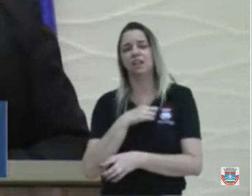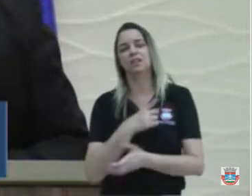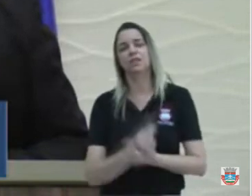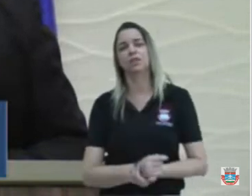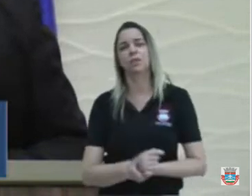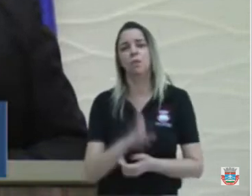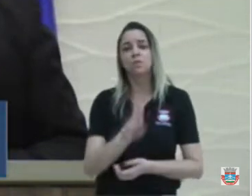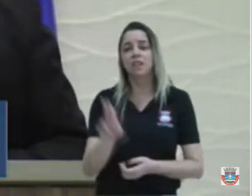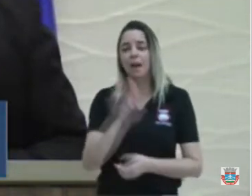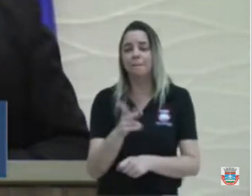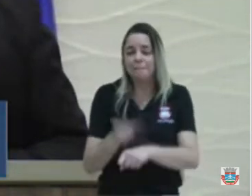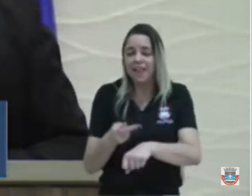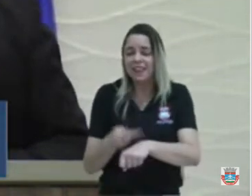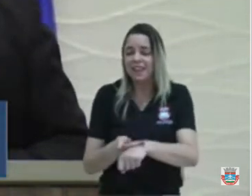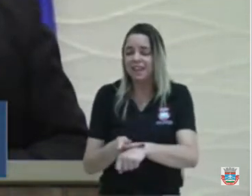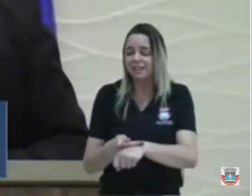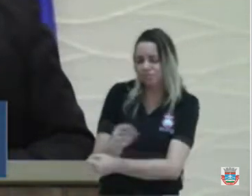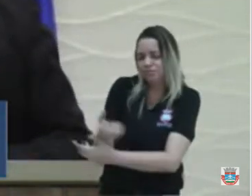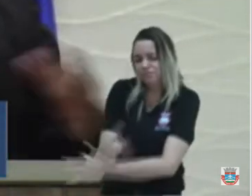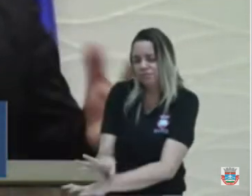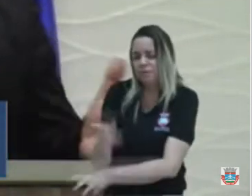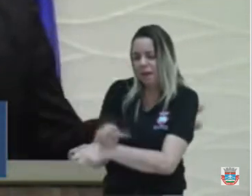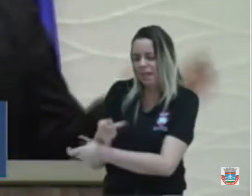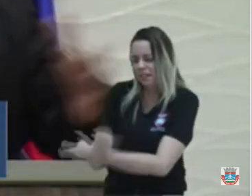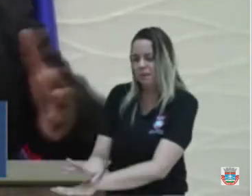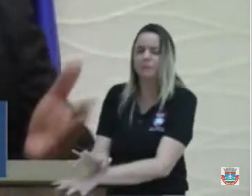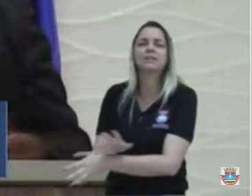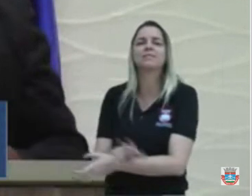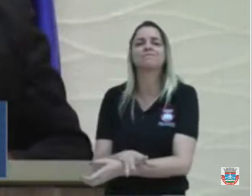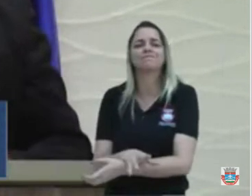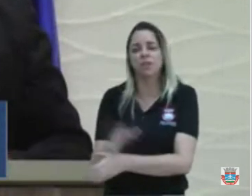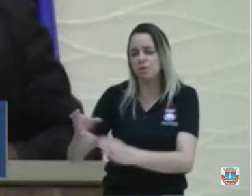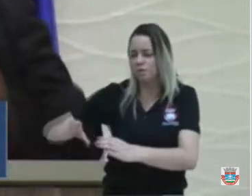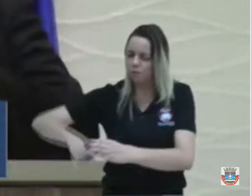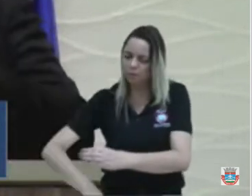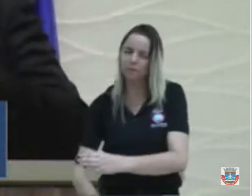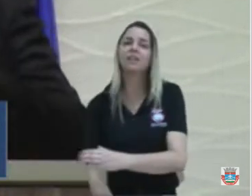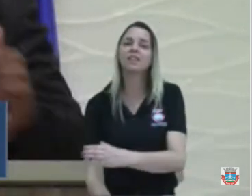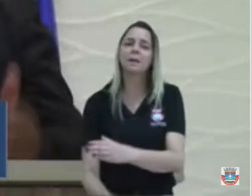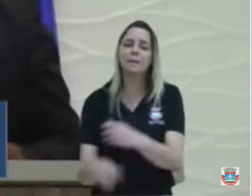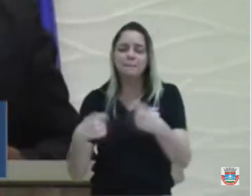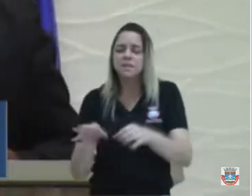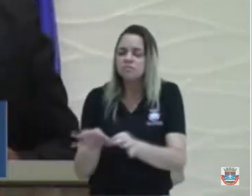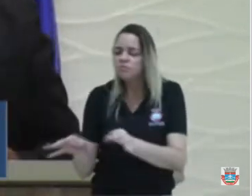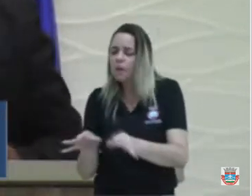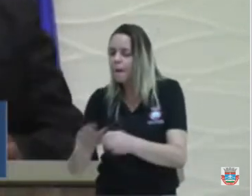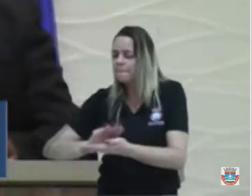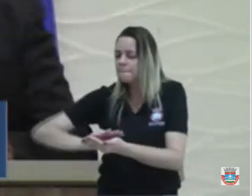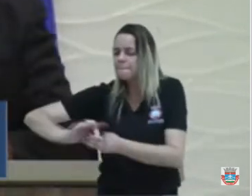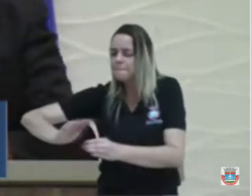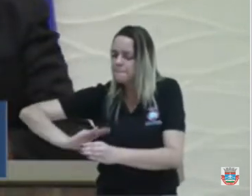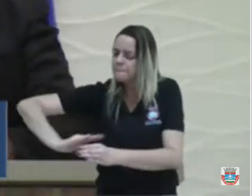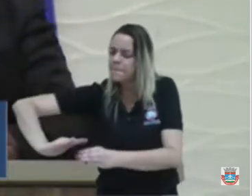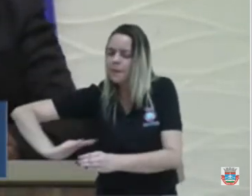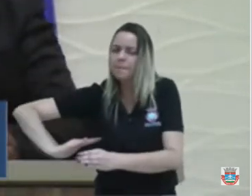tapar buraco? Quando você vai fazer uma estrada, tem aquele buraco que a terra não consegue. Mas você botar metralha e colocar uma caçamba de pisar